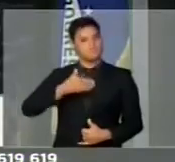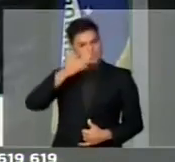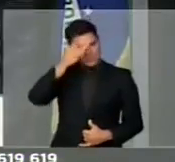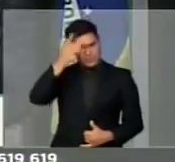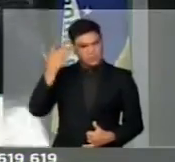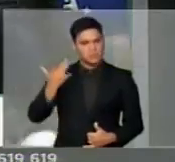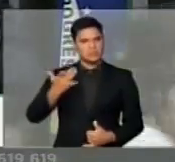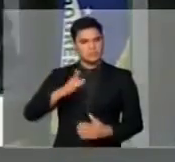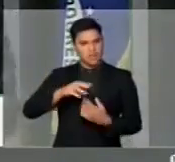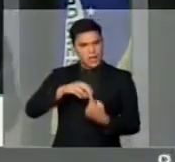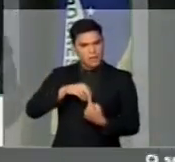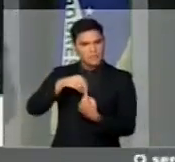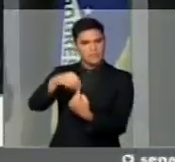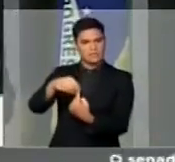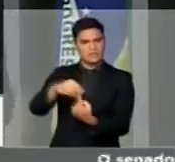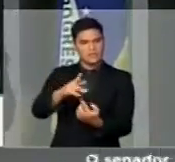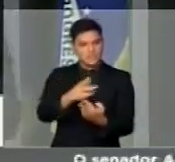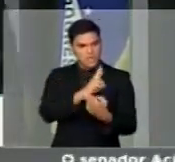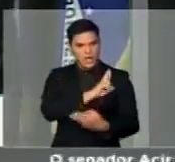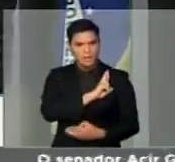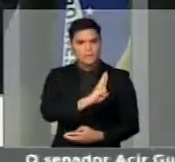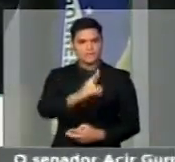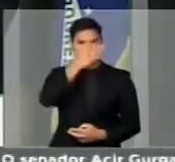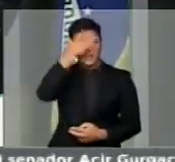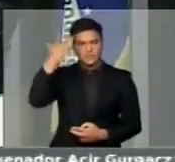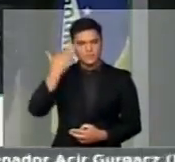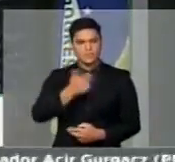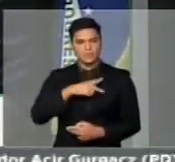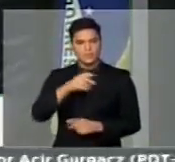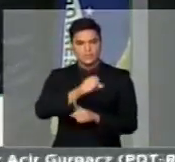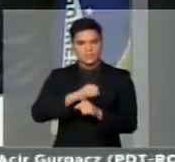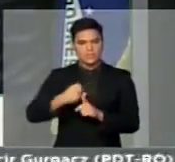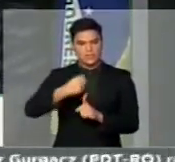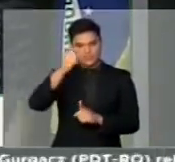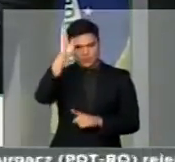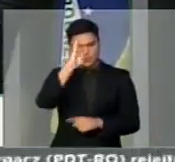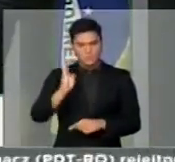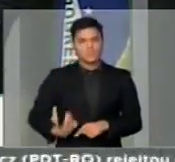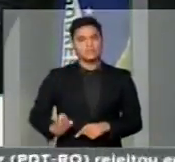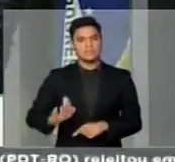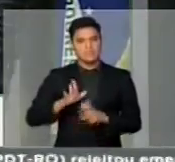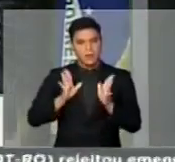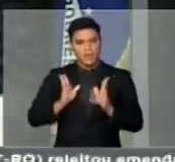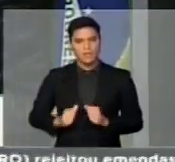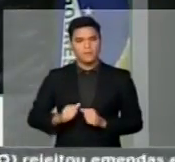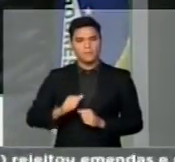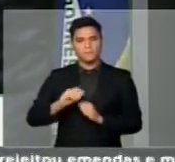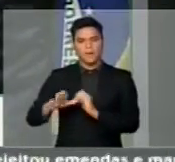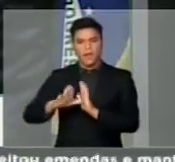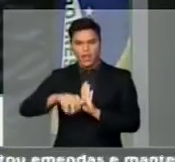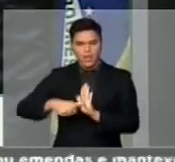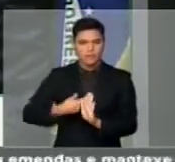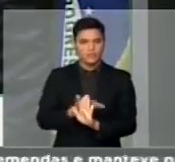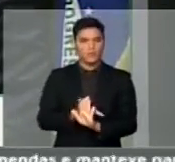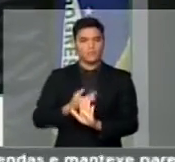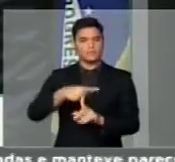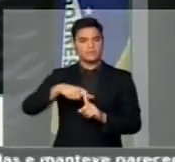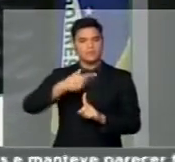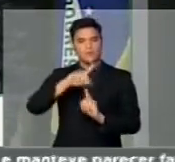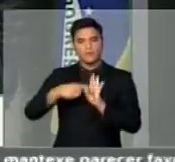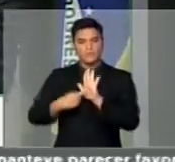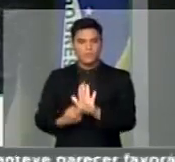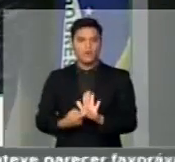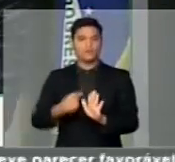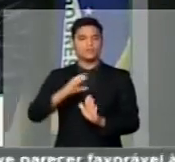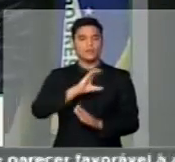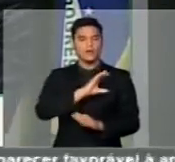mais ainda, os nossos cidadãos brasileiros e brasileiras para limpar do mar de corrupção e de todas essas ações que levam o governo federal